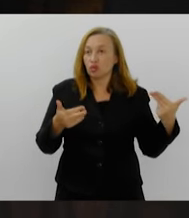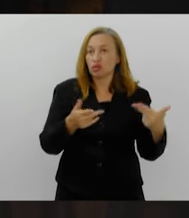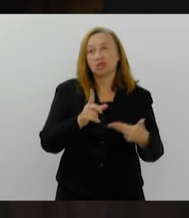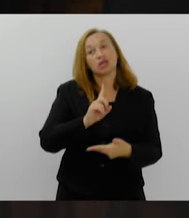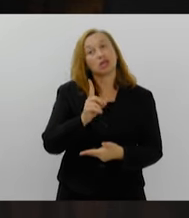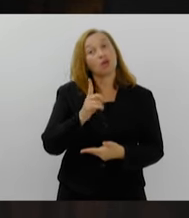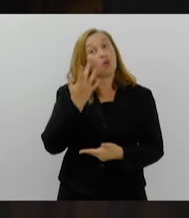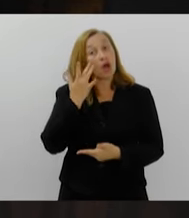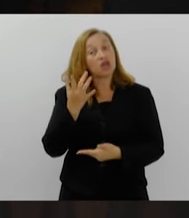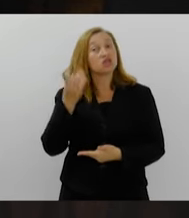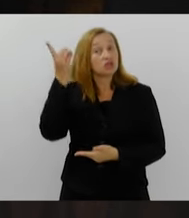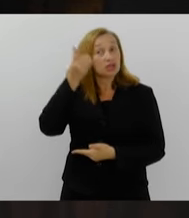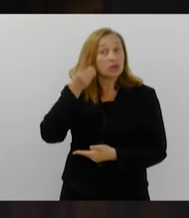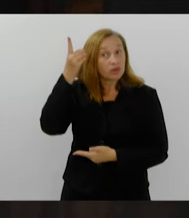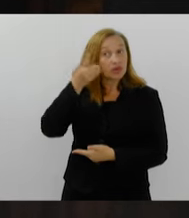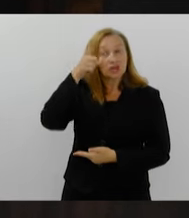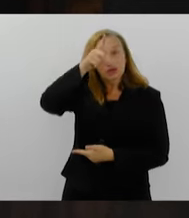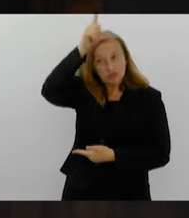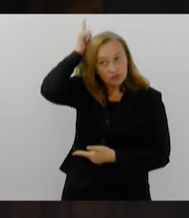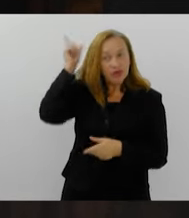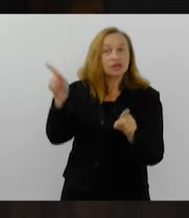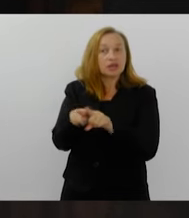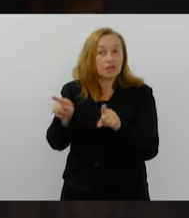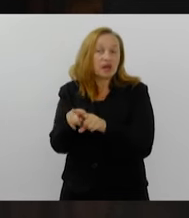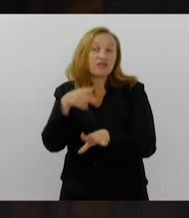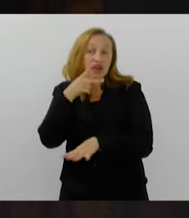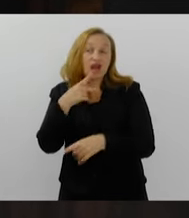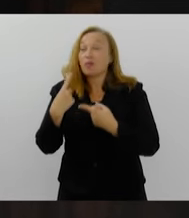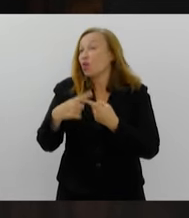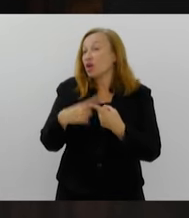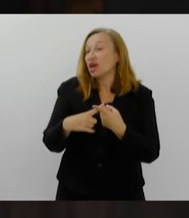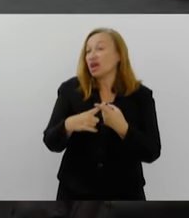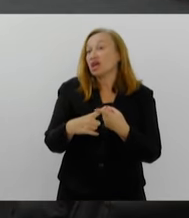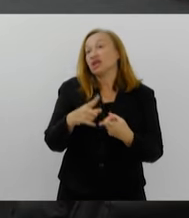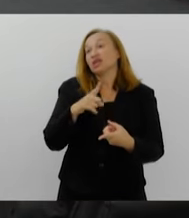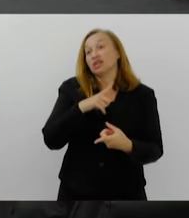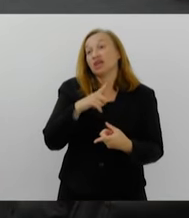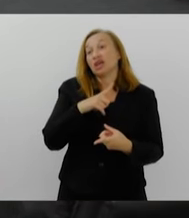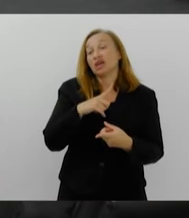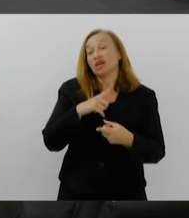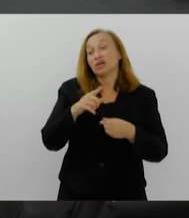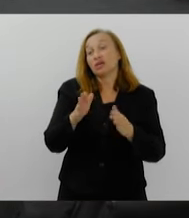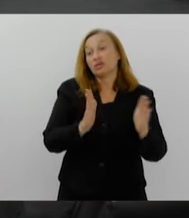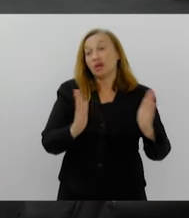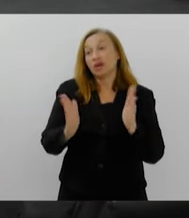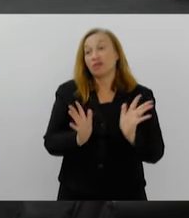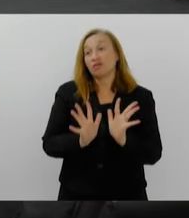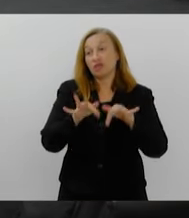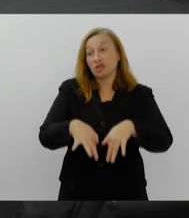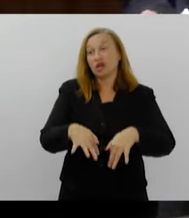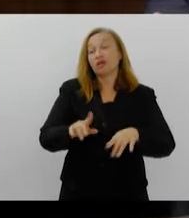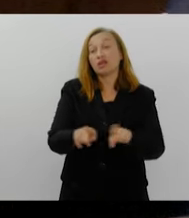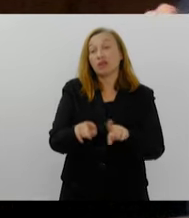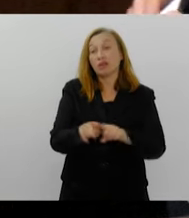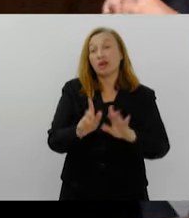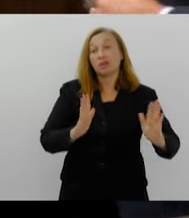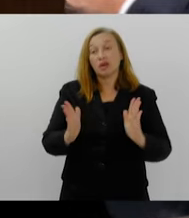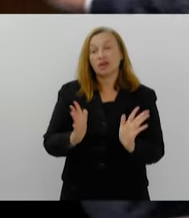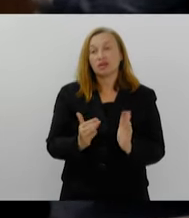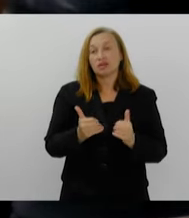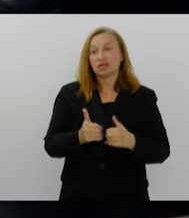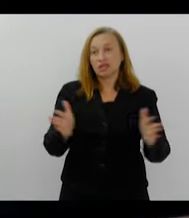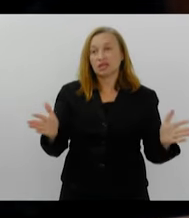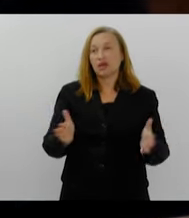que o deputado Luiz Paulo também vai falar, até mesmo porque a gente tem expediente final e inicial para isso. Minha querida